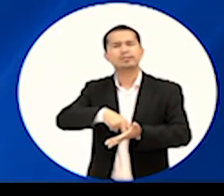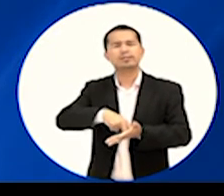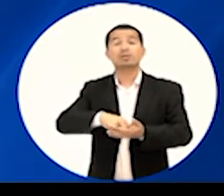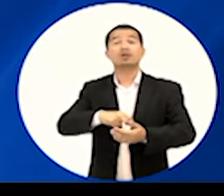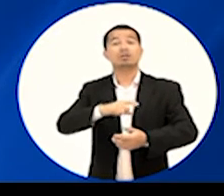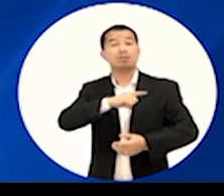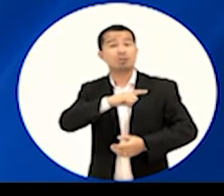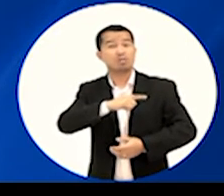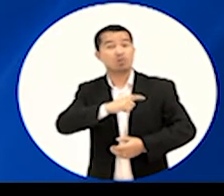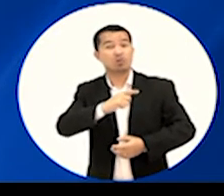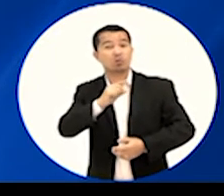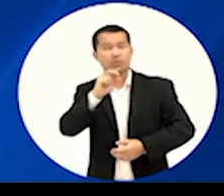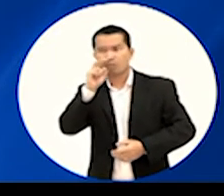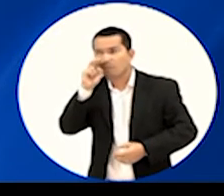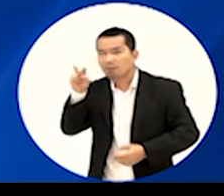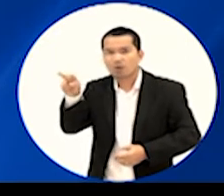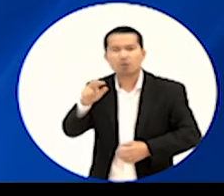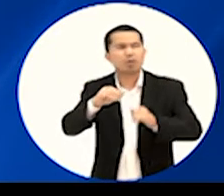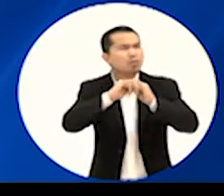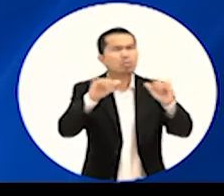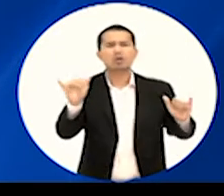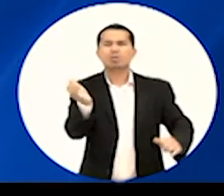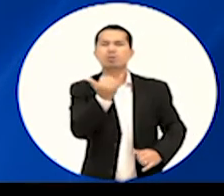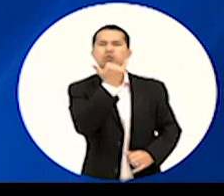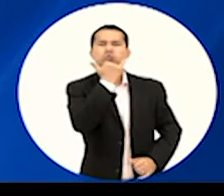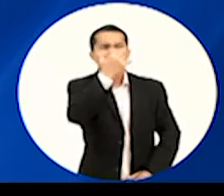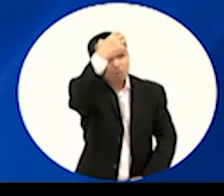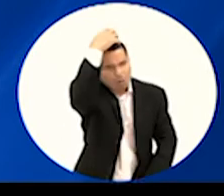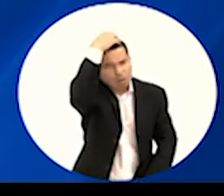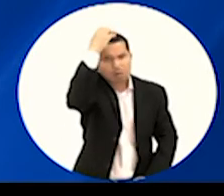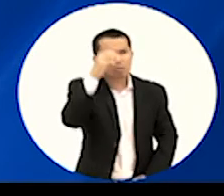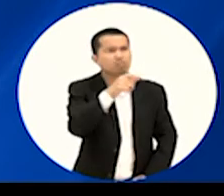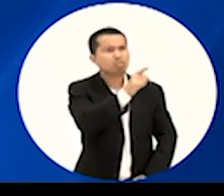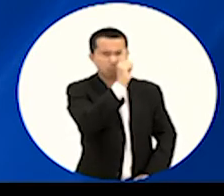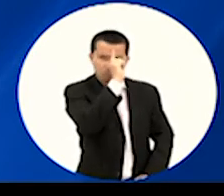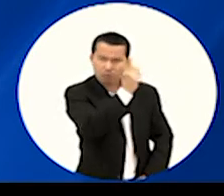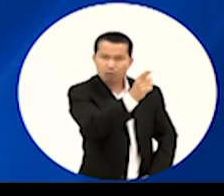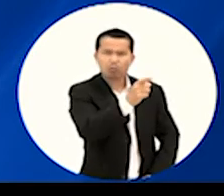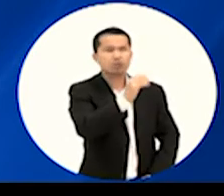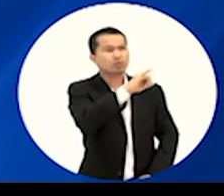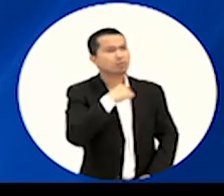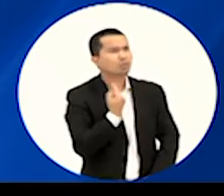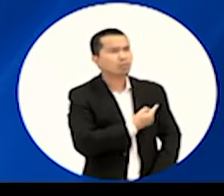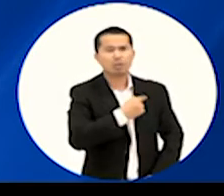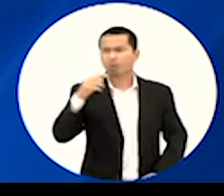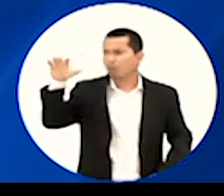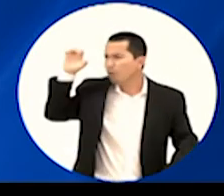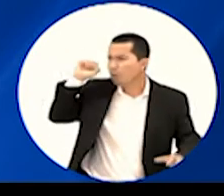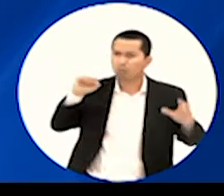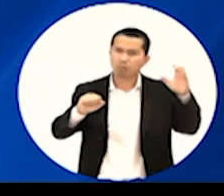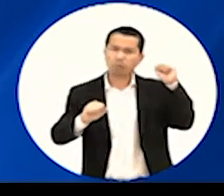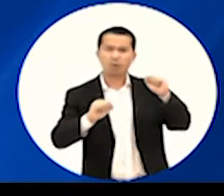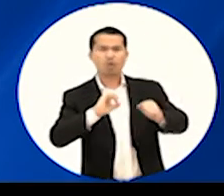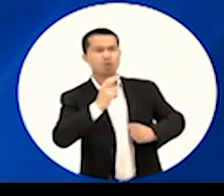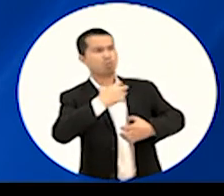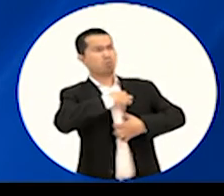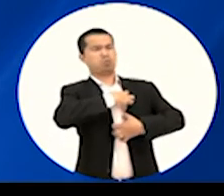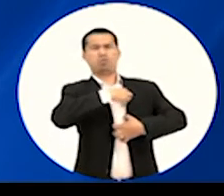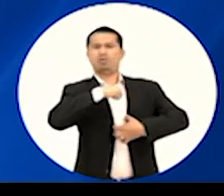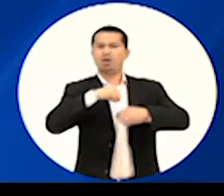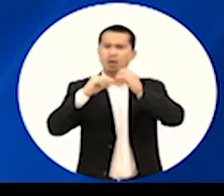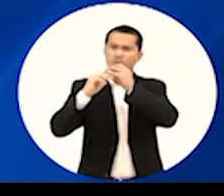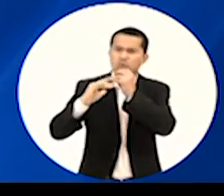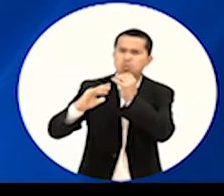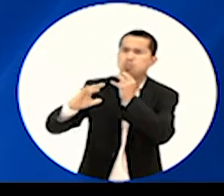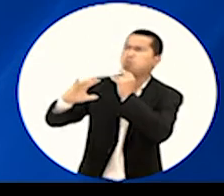o rei viva para sempre. O Senhor deu a seguinte ordem: quando ouvirem o som dos instrumentos